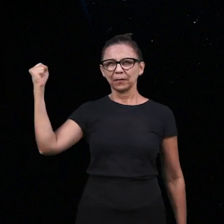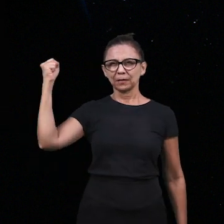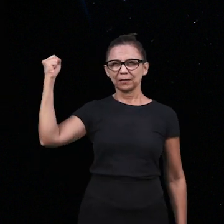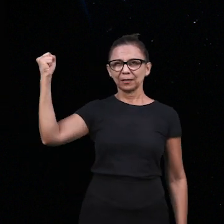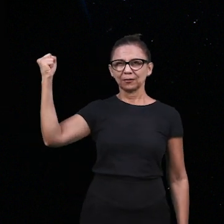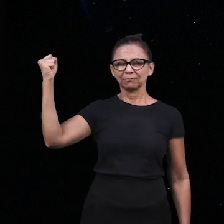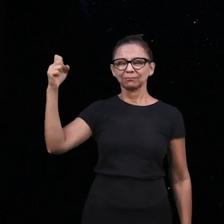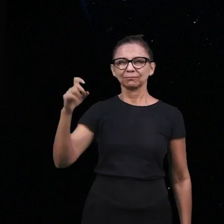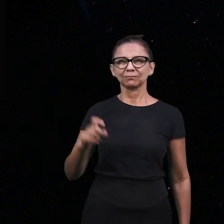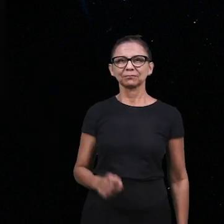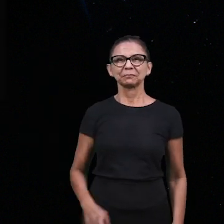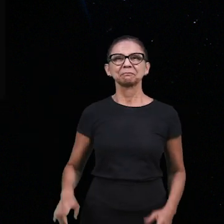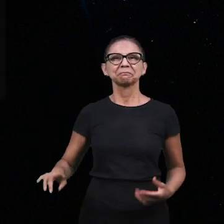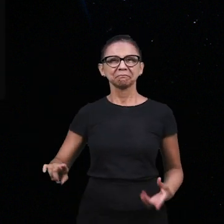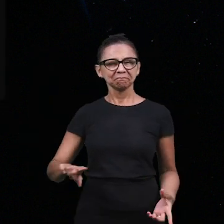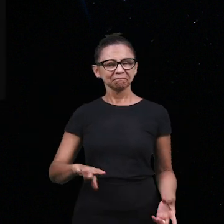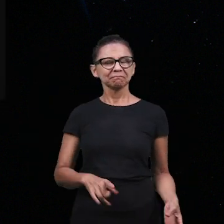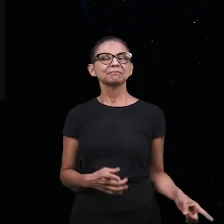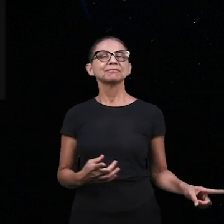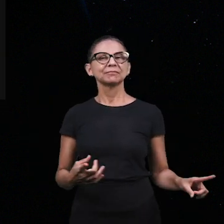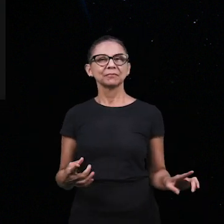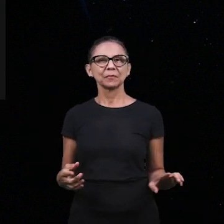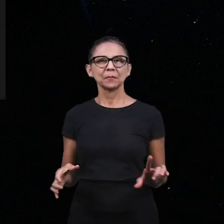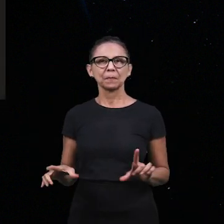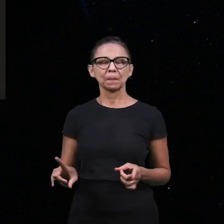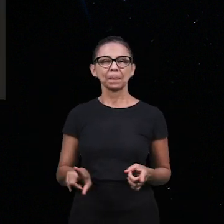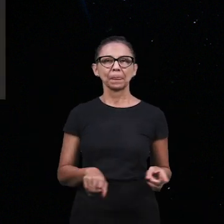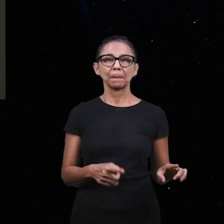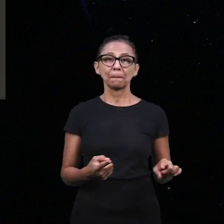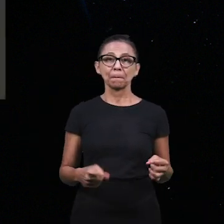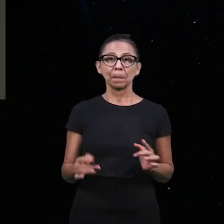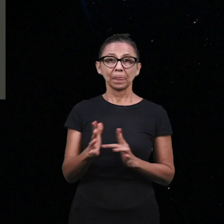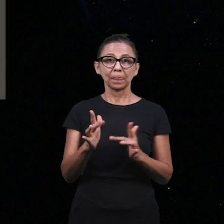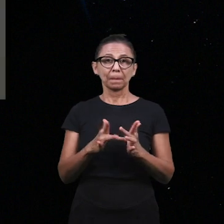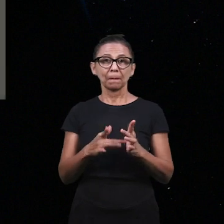Venceu a morte,